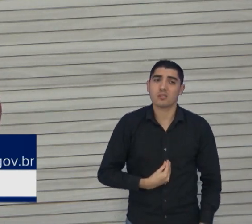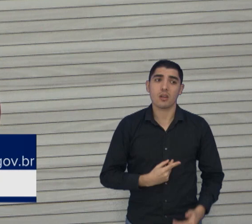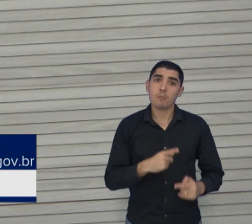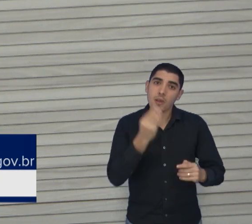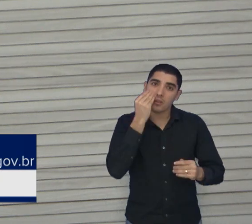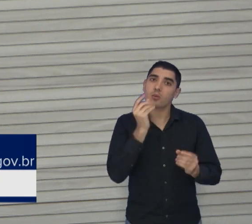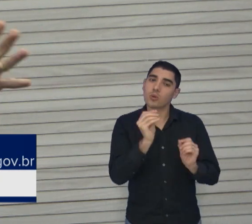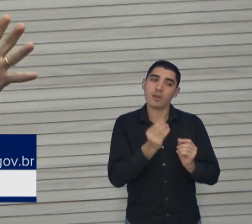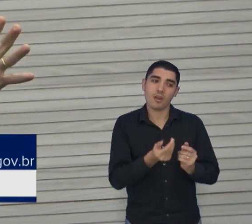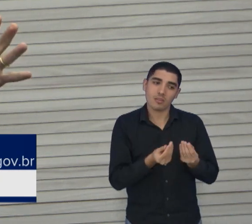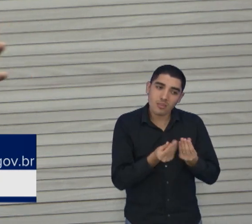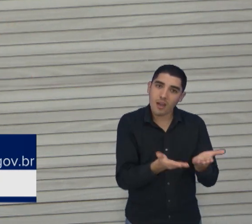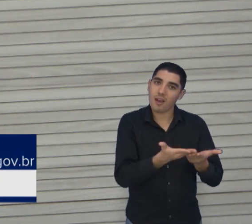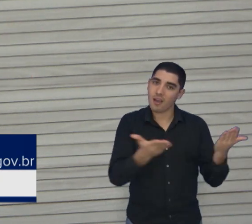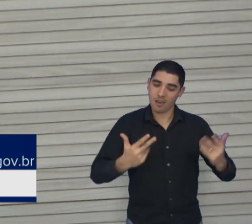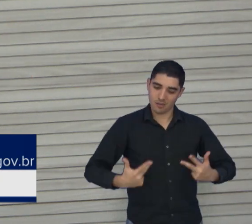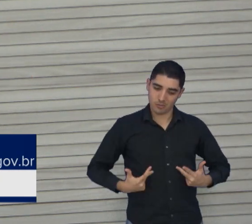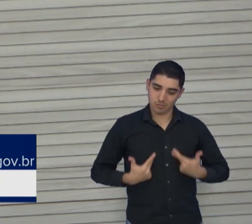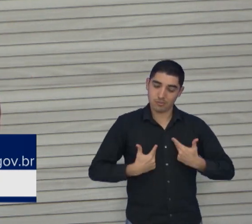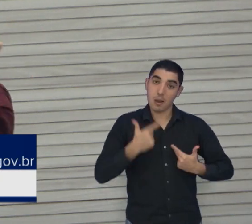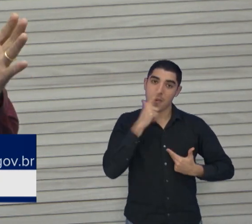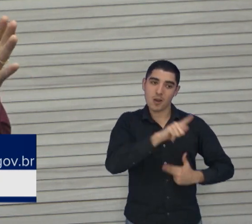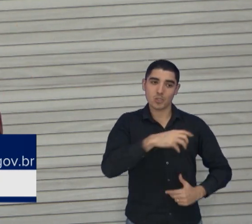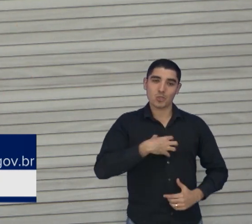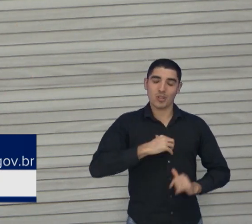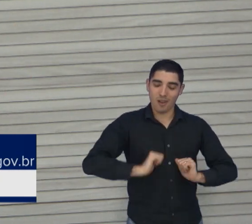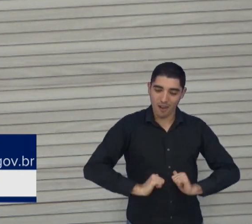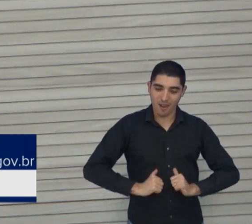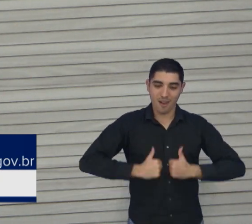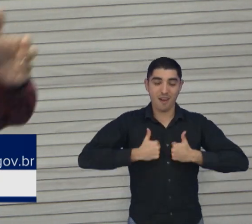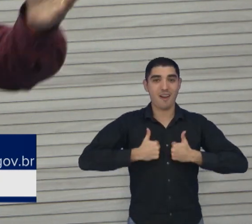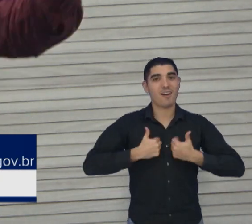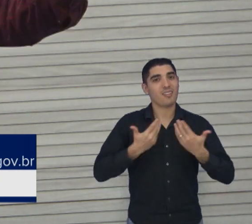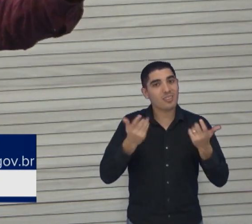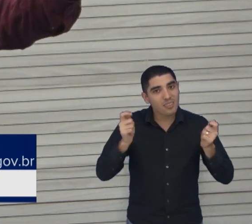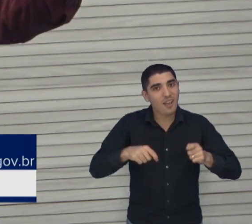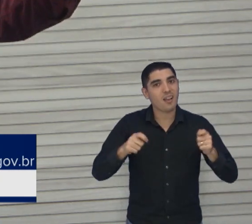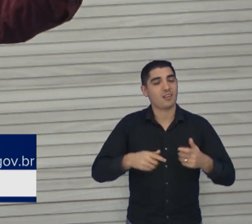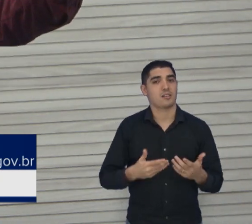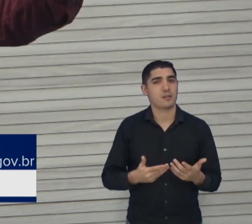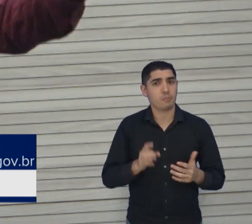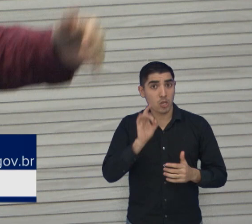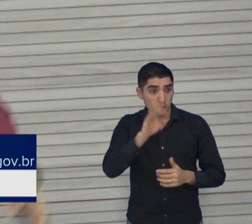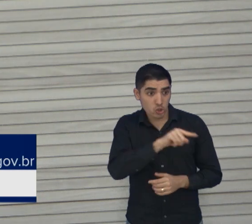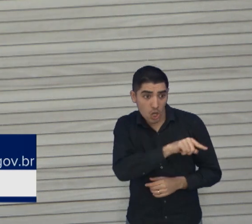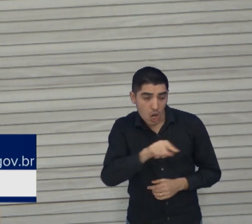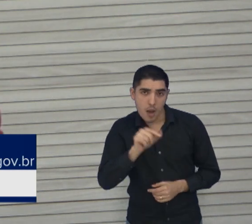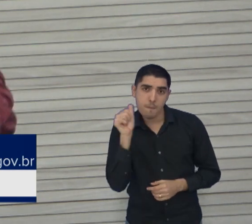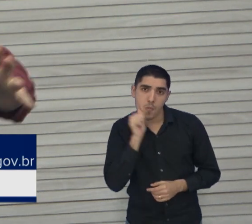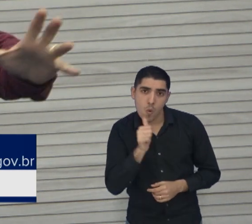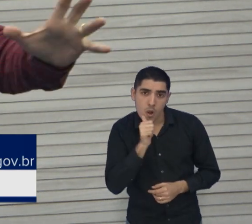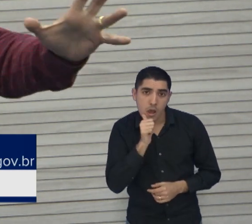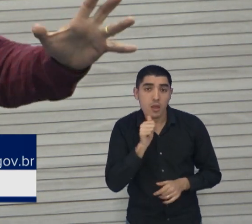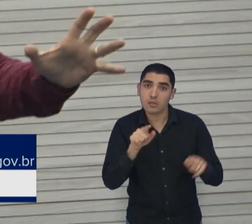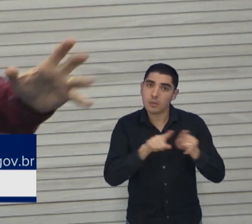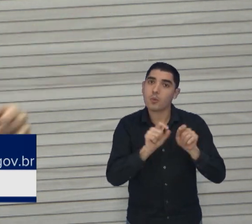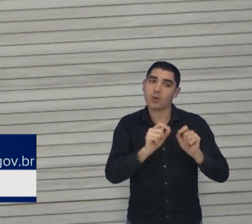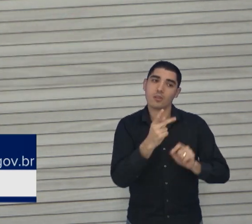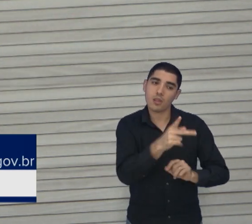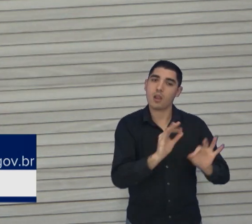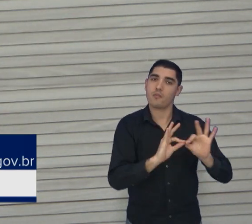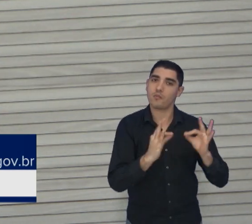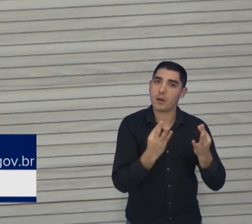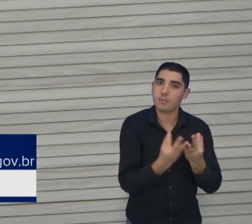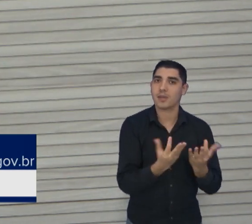da paciente, saber que São José dos Campos recebe de braços abertos. Não só a mulher, né? Diretamente a mulher, toda a sua